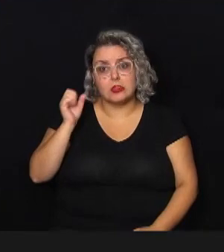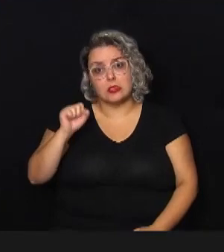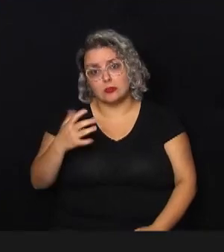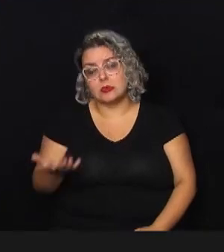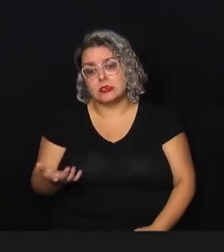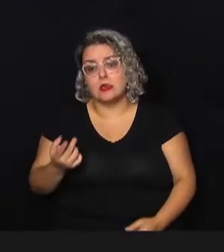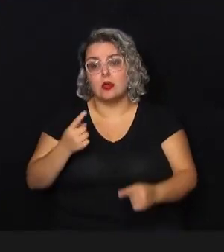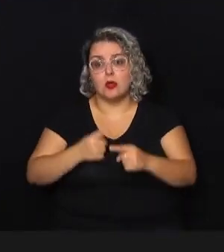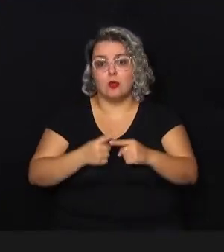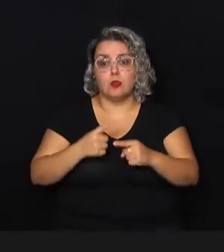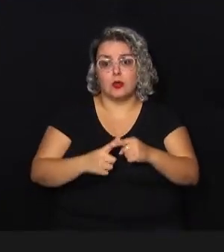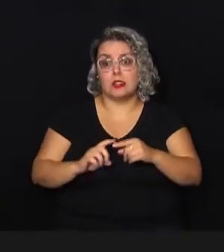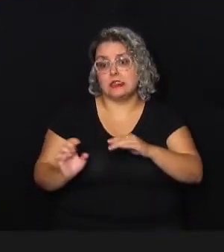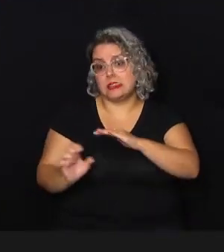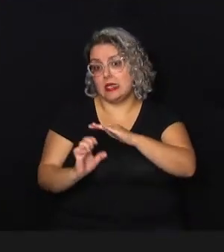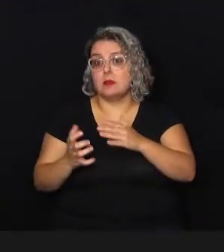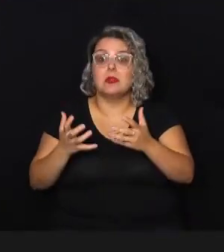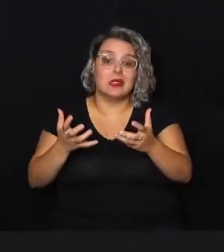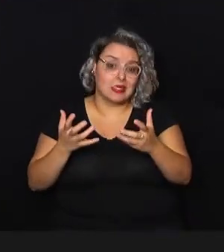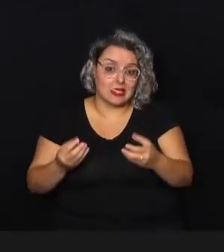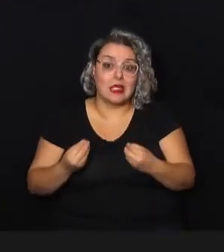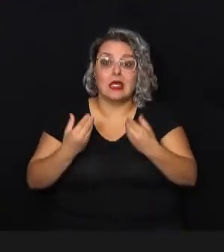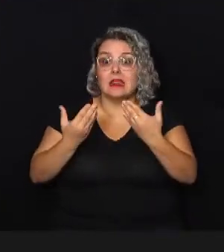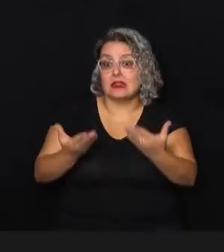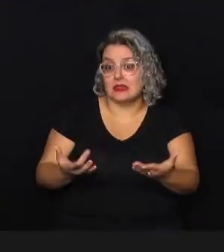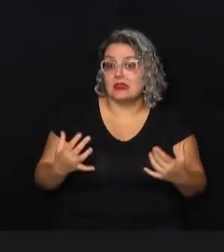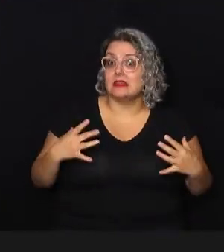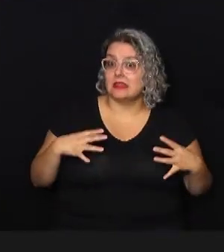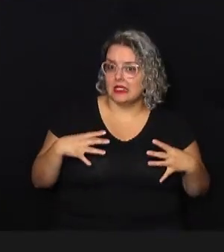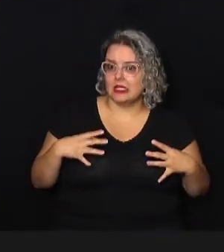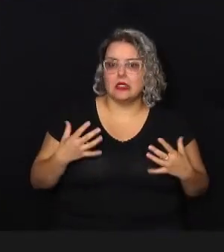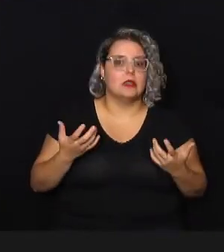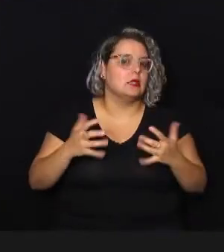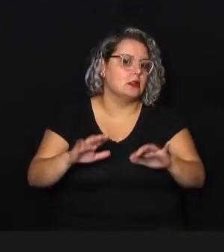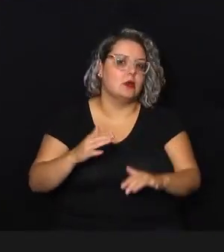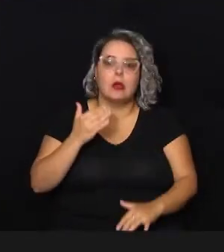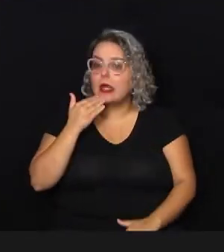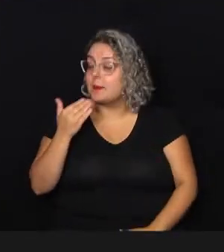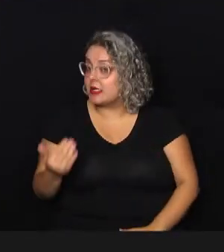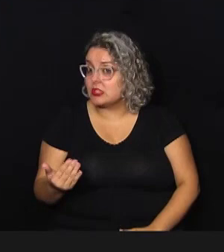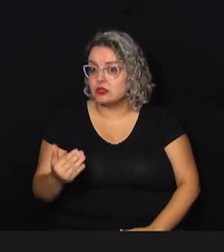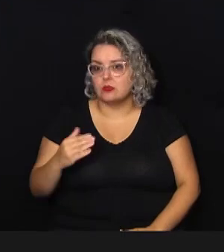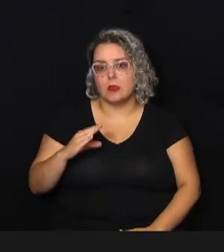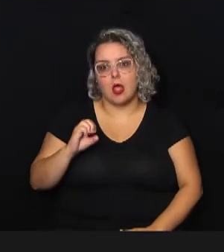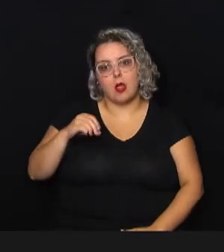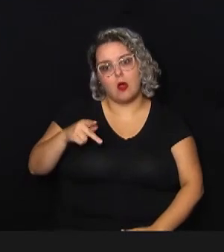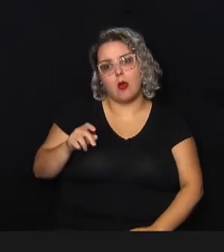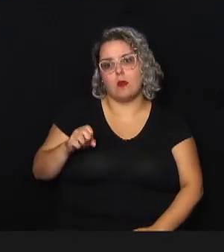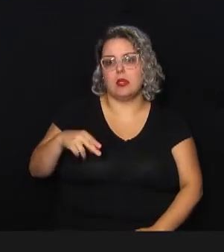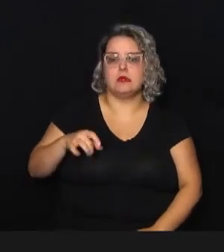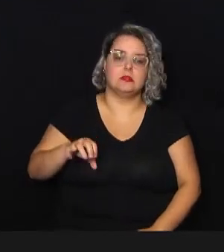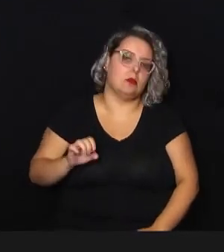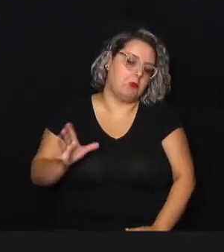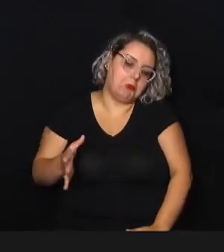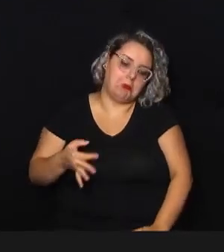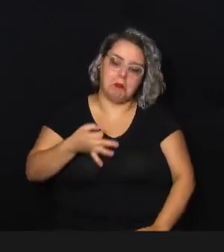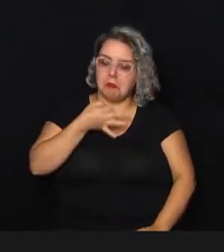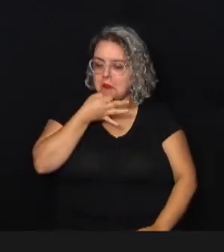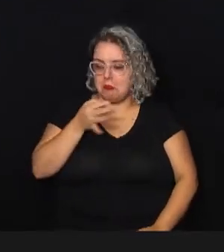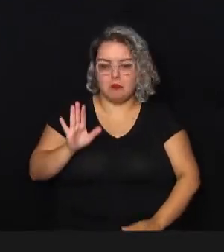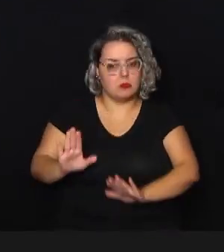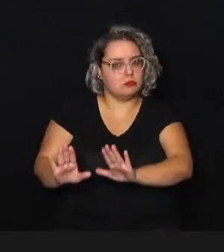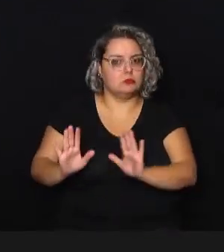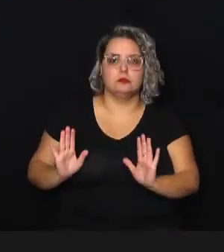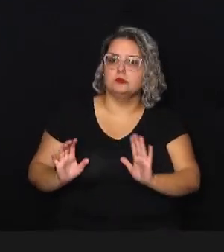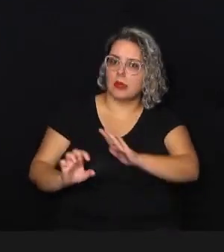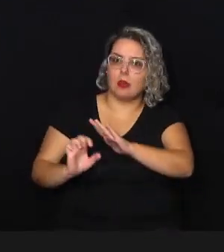se a empresa quer conceder as folgas e não quer cobrar uma compensação, é critério dela. Se ela não se entende que não é